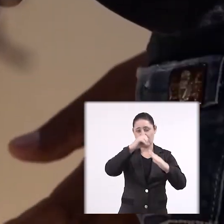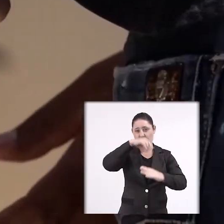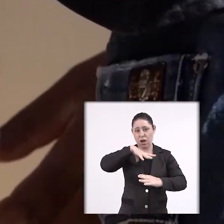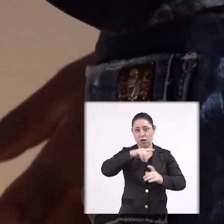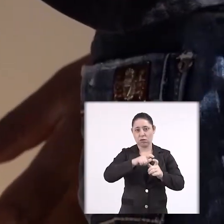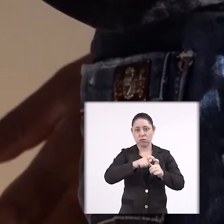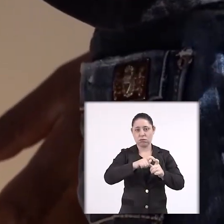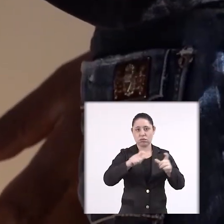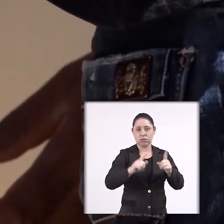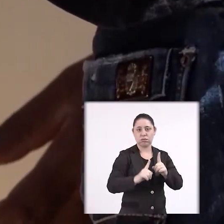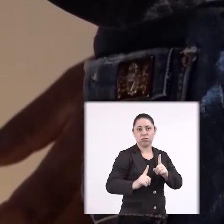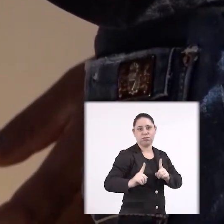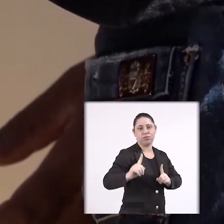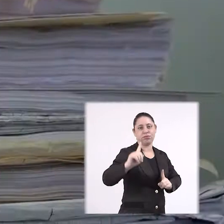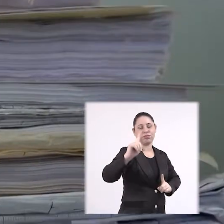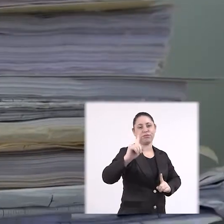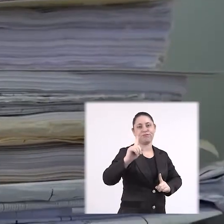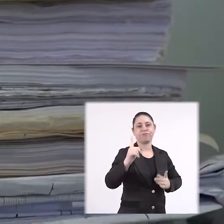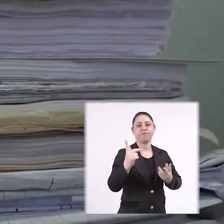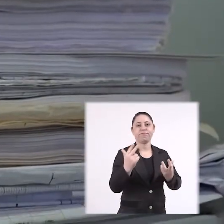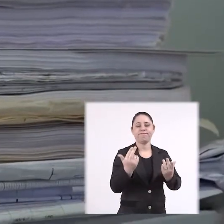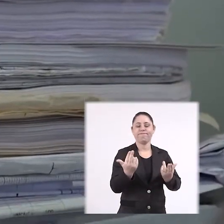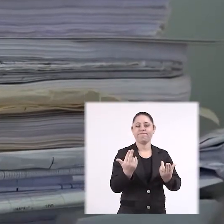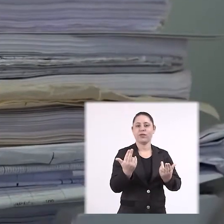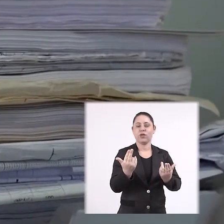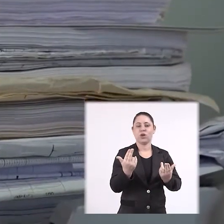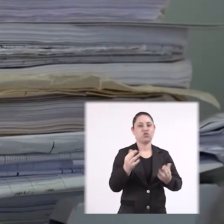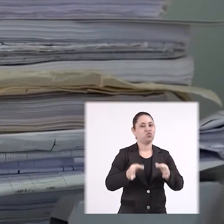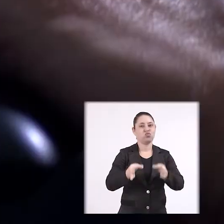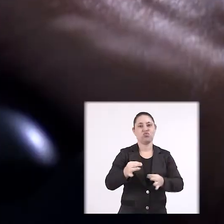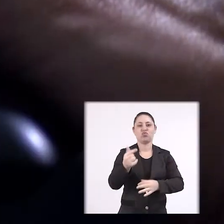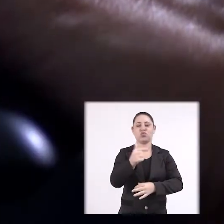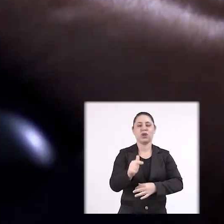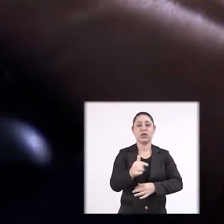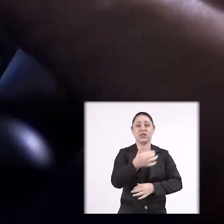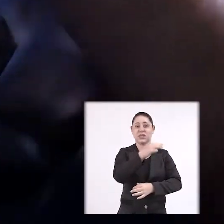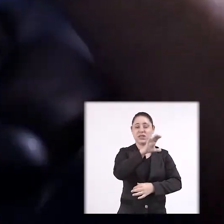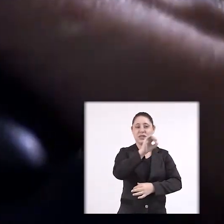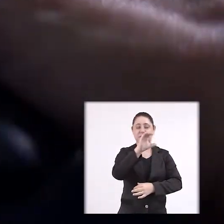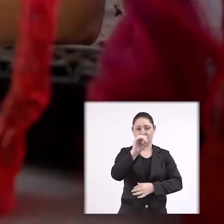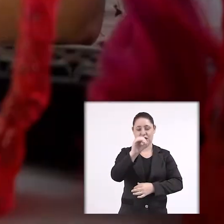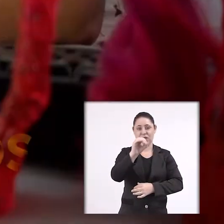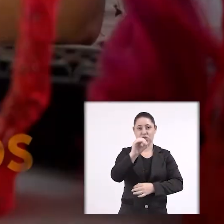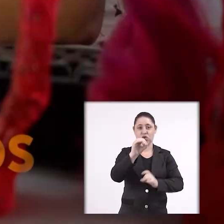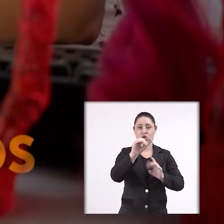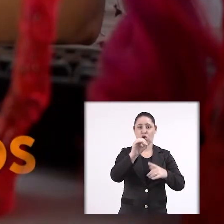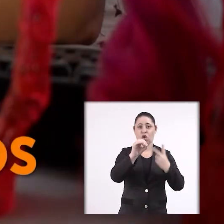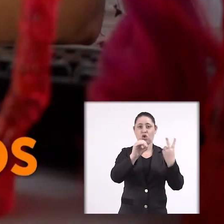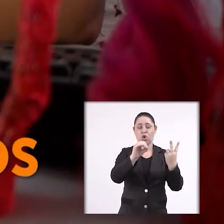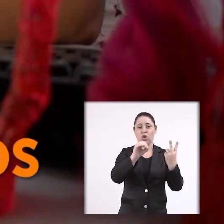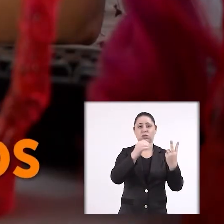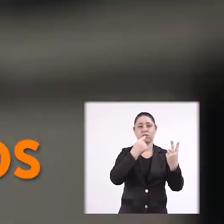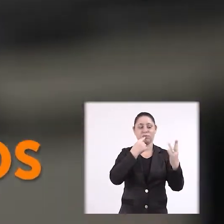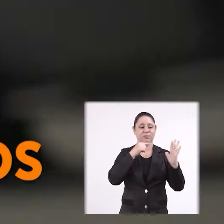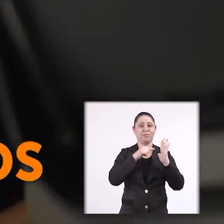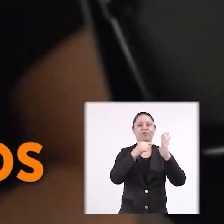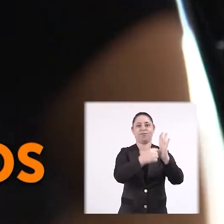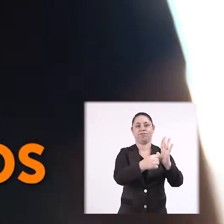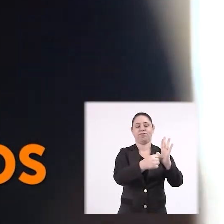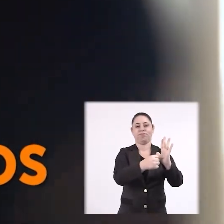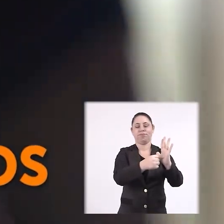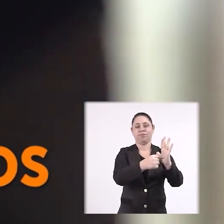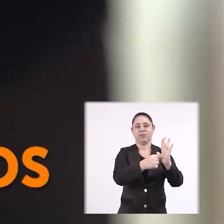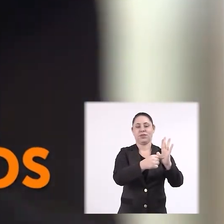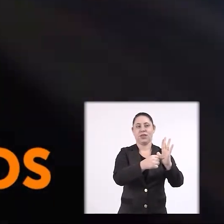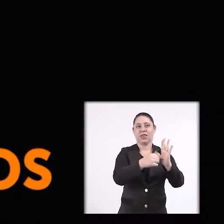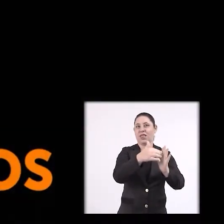aumentem expressivamente, assim como a impunidade. De cada 100 casos, apenas 2 são